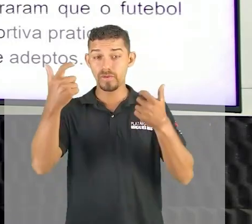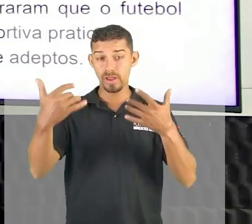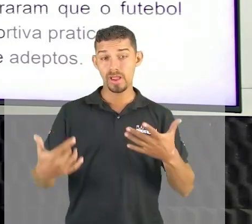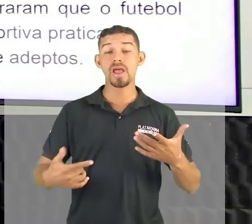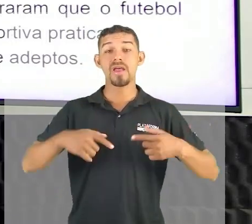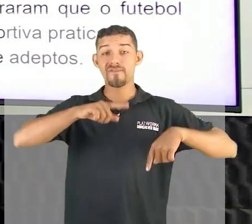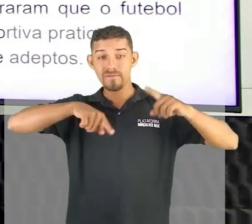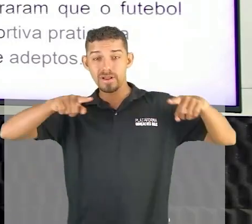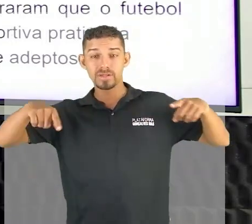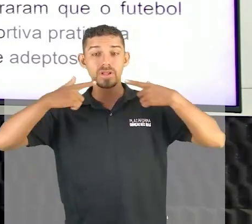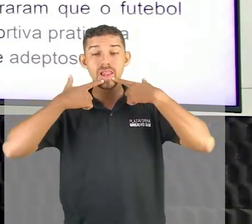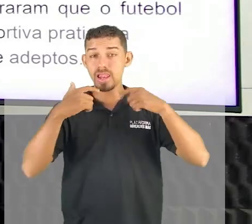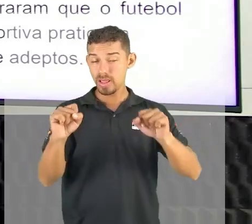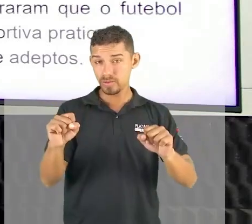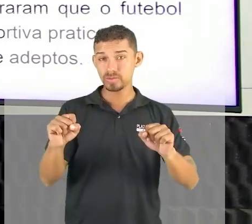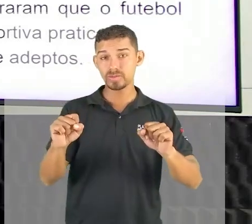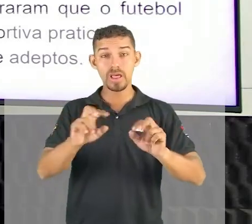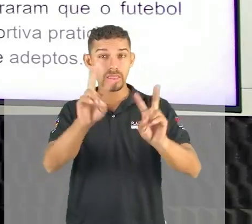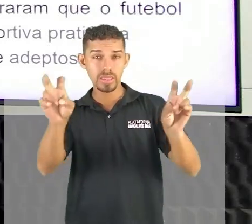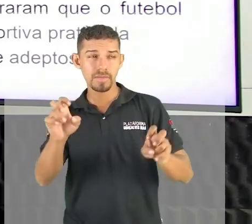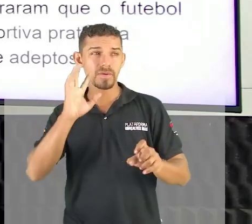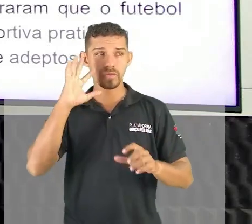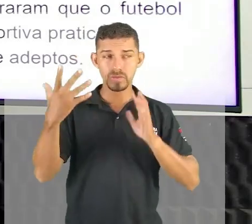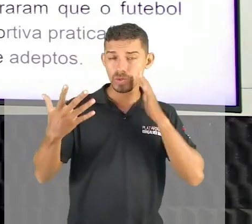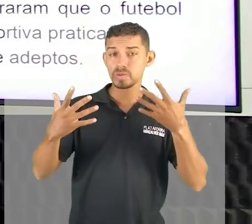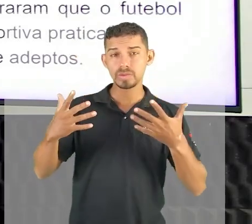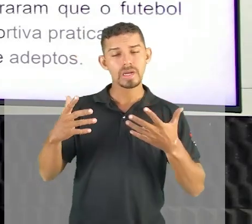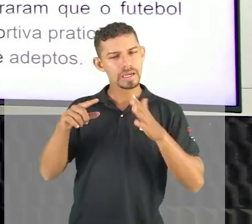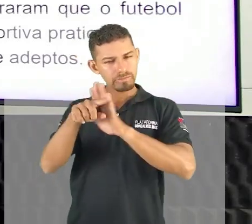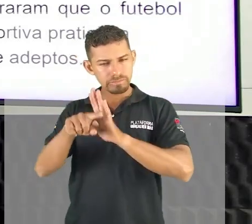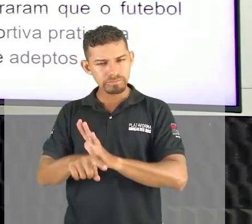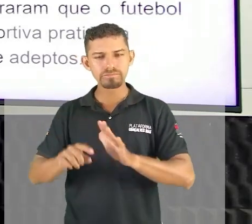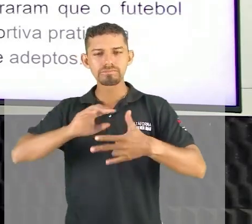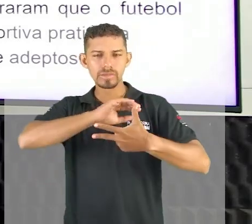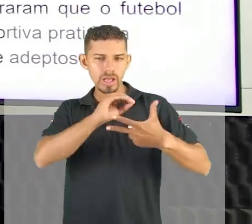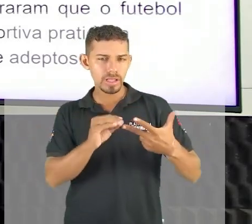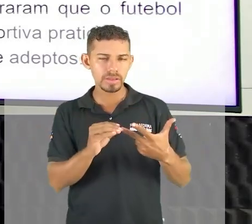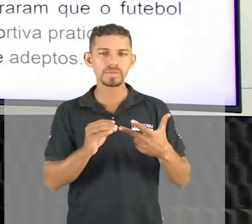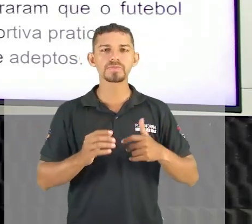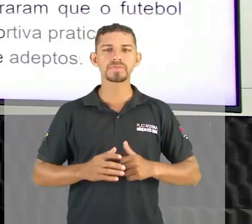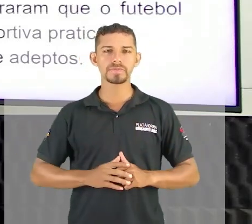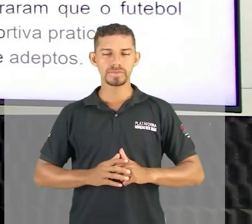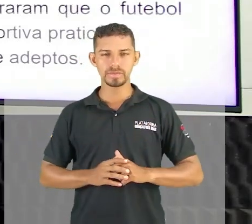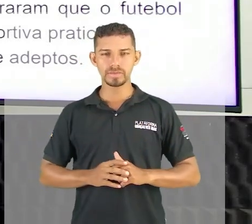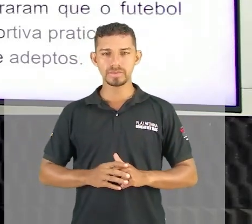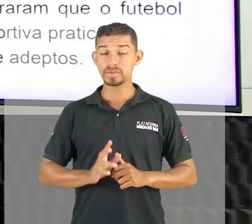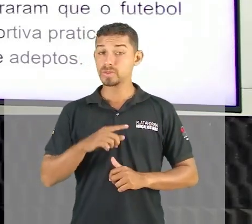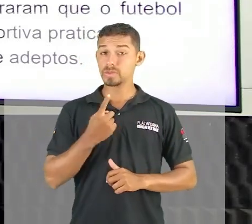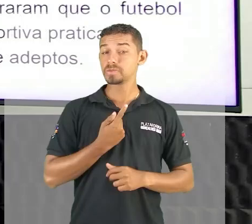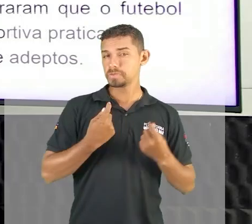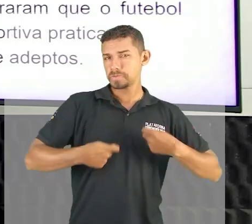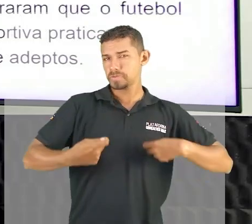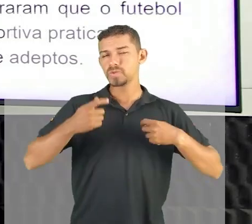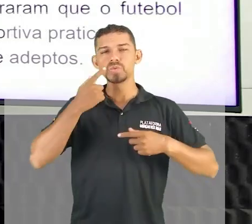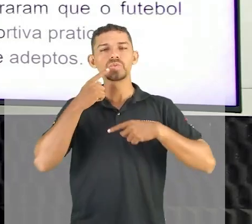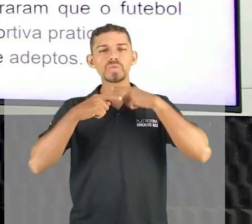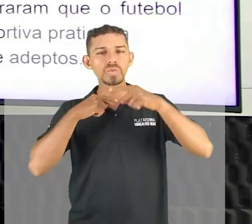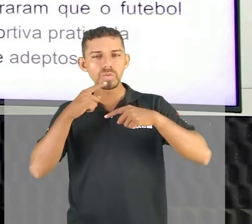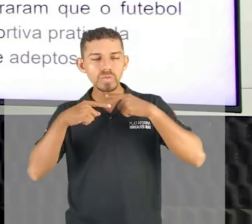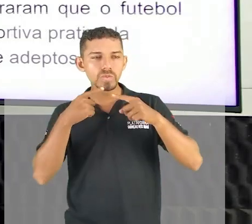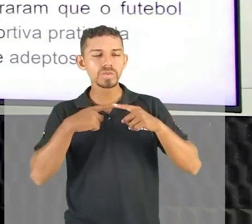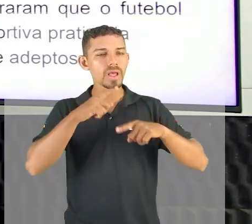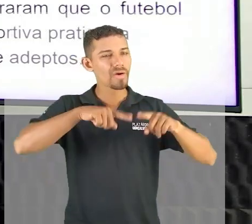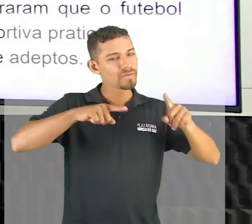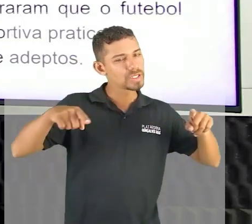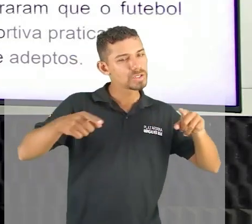linguística né é um dos temas assim muito recorrente Nas questões do Enem eh Então a gente tem que tirar todas as dúvidas sobre a